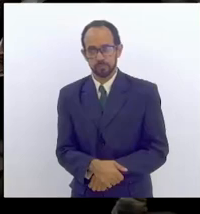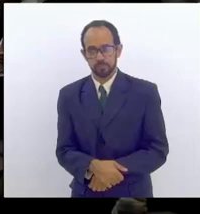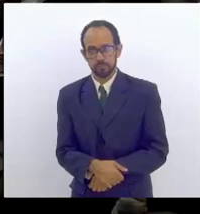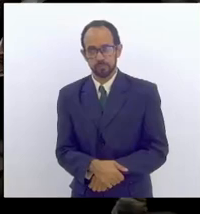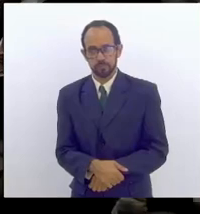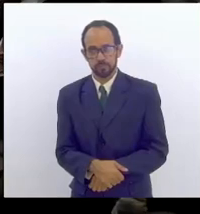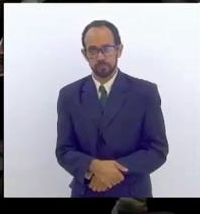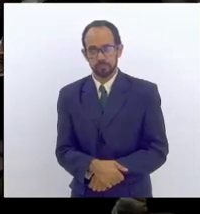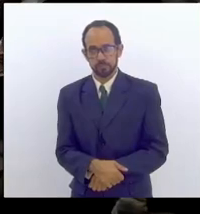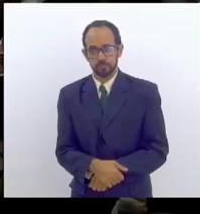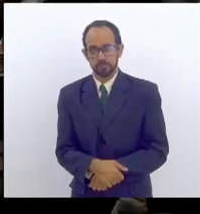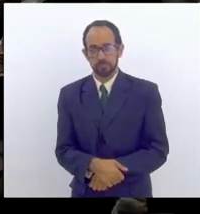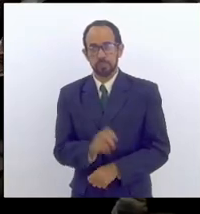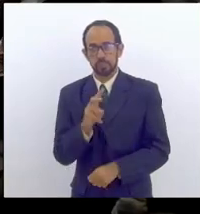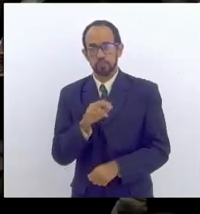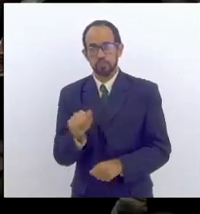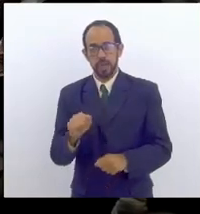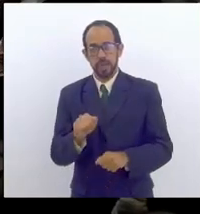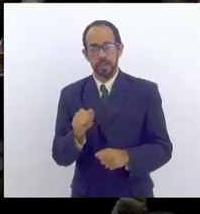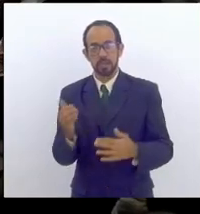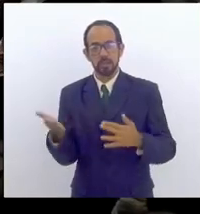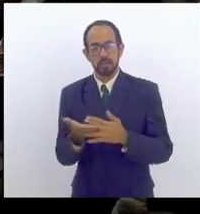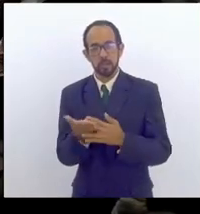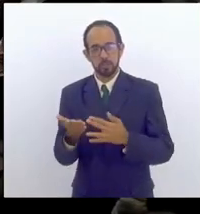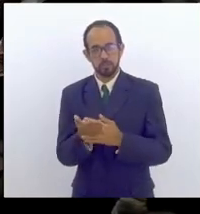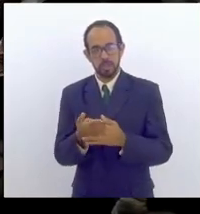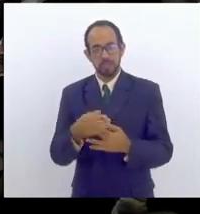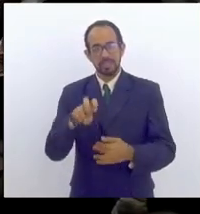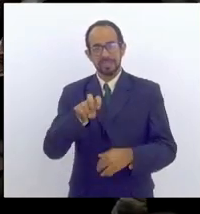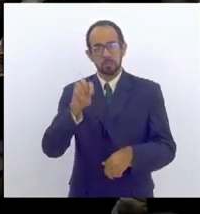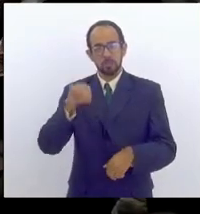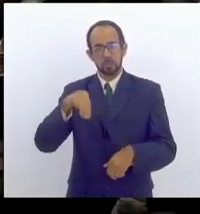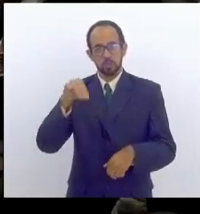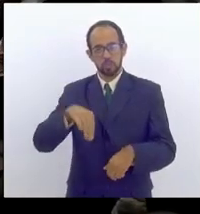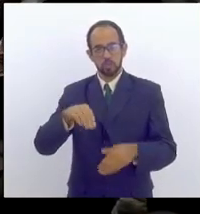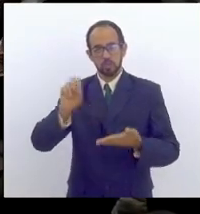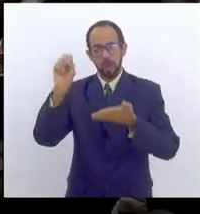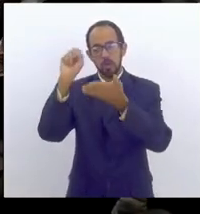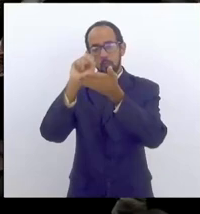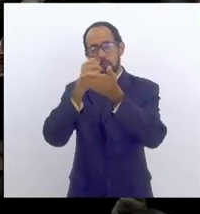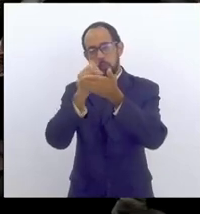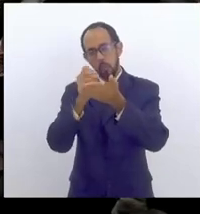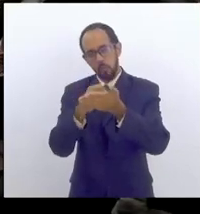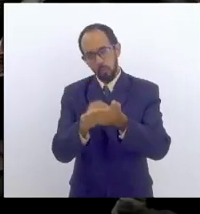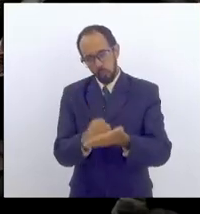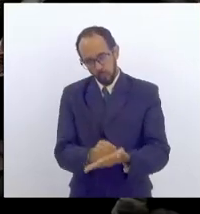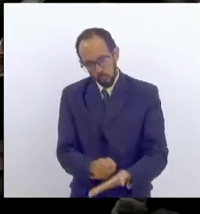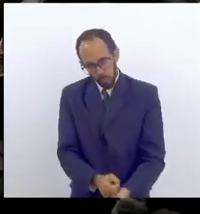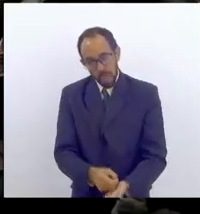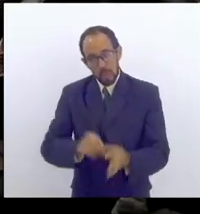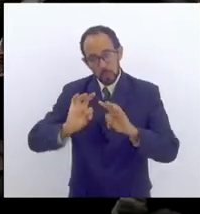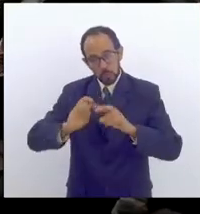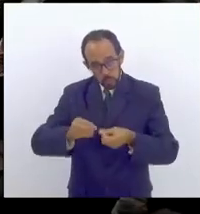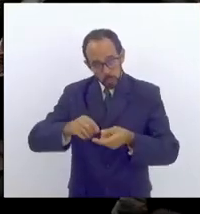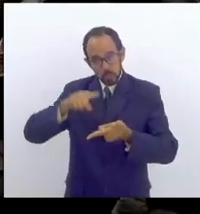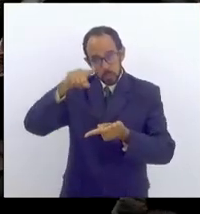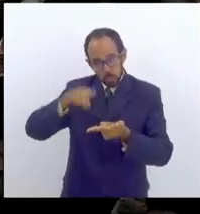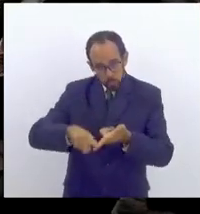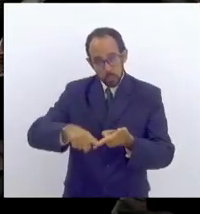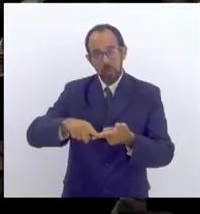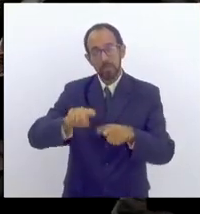Vamos interromper a sessão por 5 minutos para nós assinarmos isso tudo aqui e depois vai começar a chamada pela